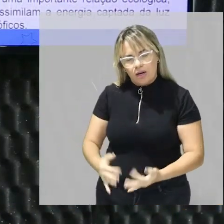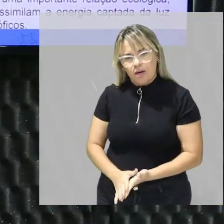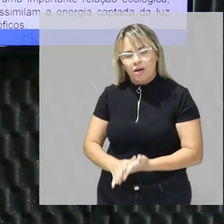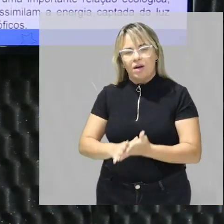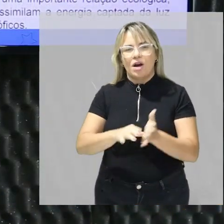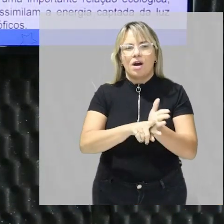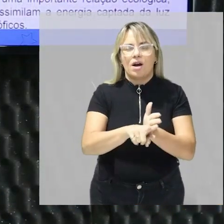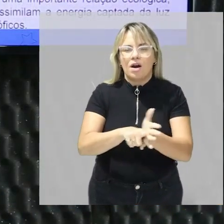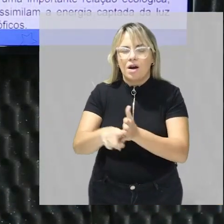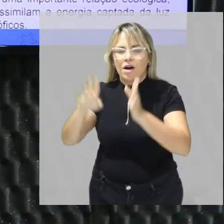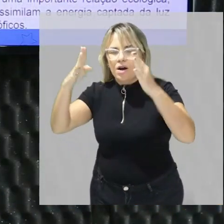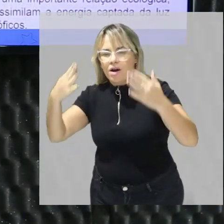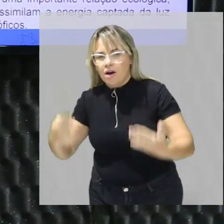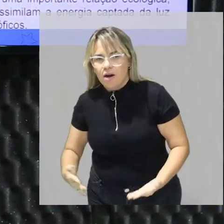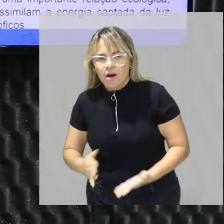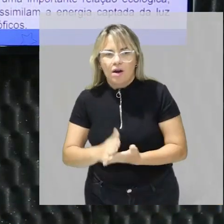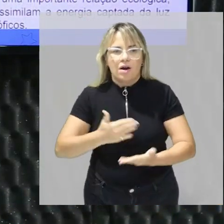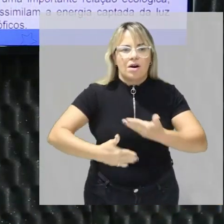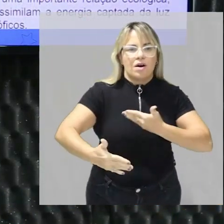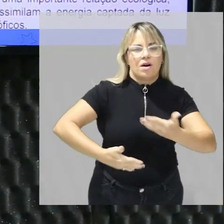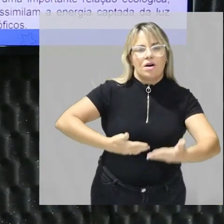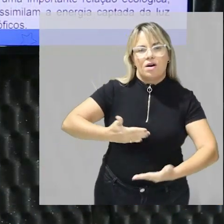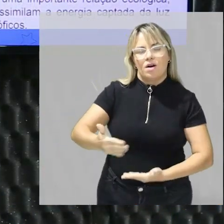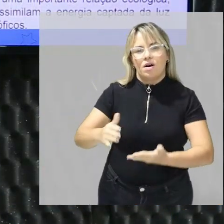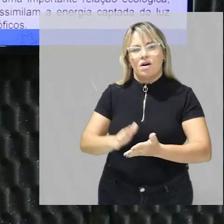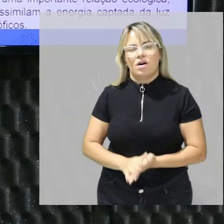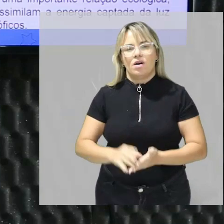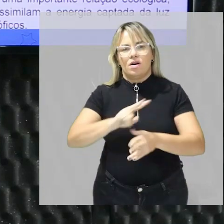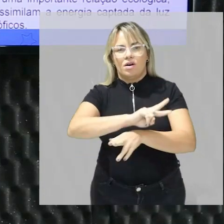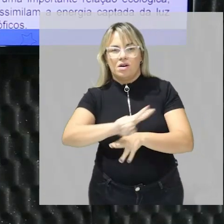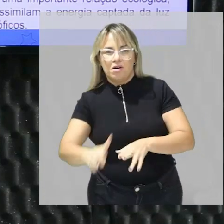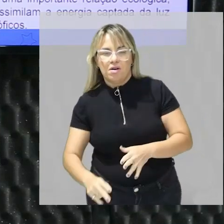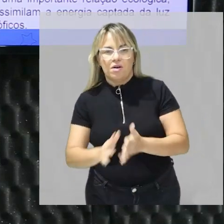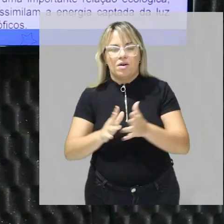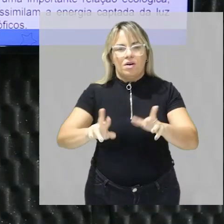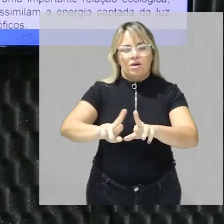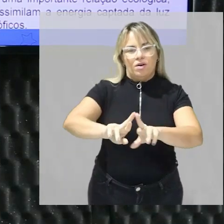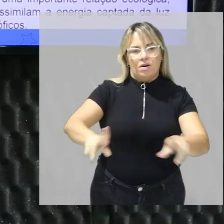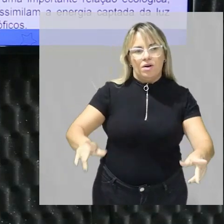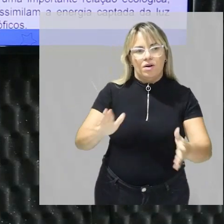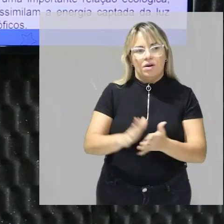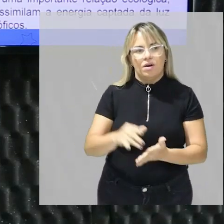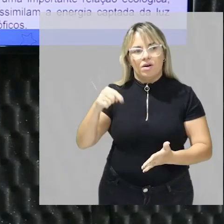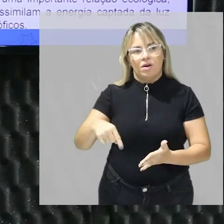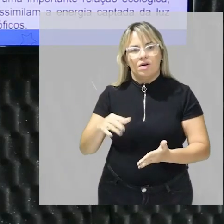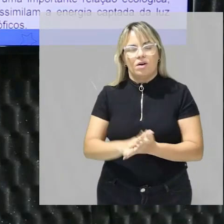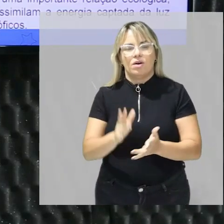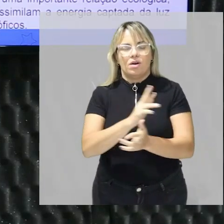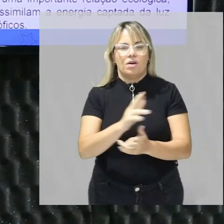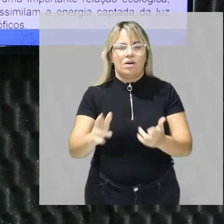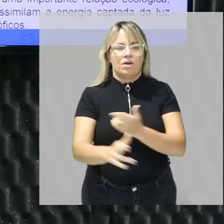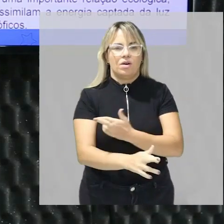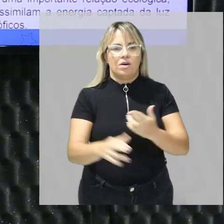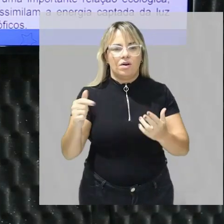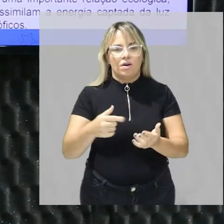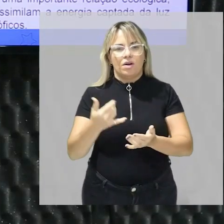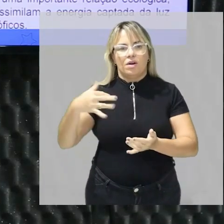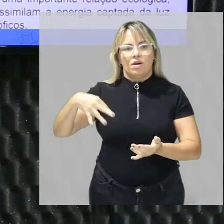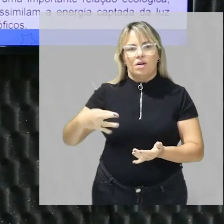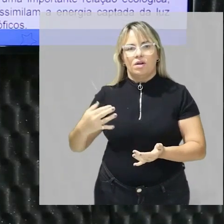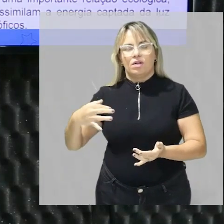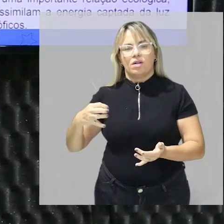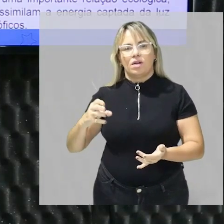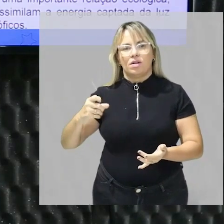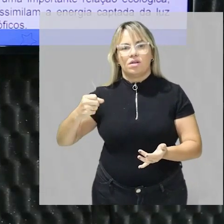envolvem relações ecológicas que ocorrem entre indivíduos de espécies diferentes, tá? Que são as relações ecológicas interespecíficas,